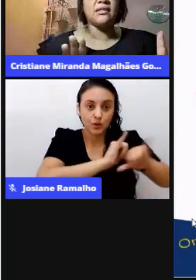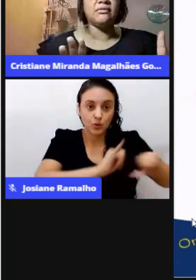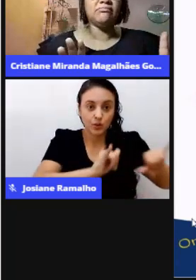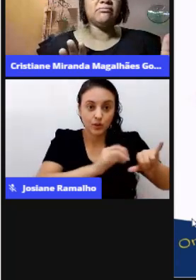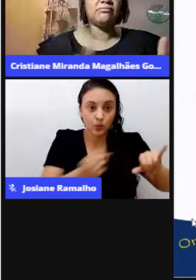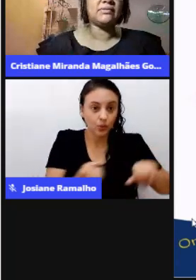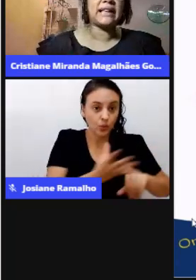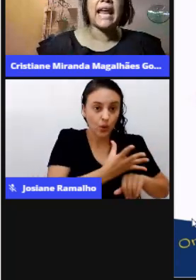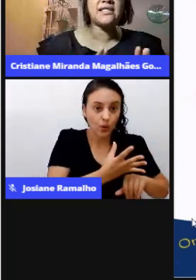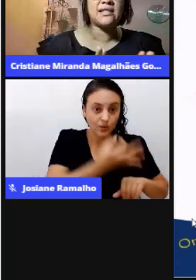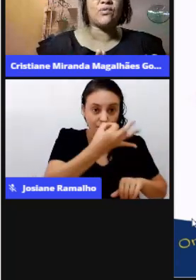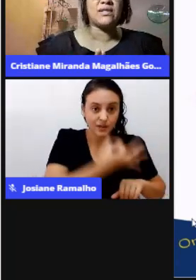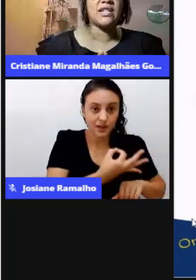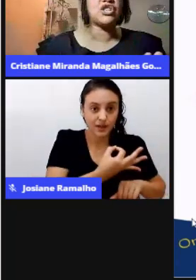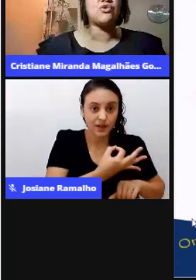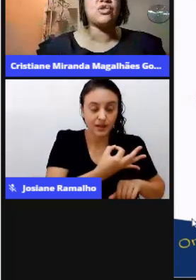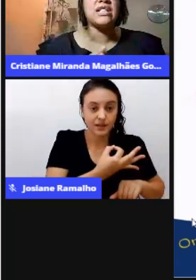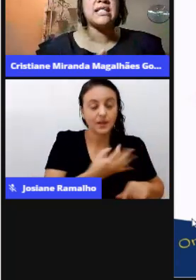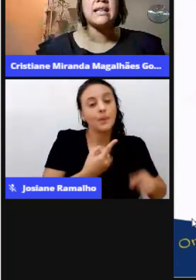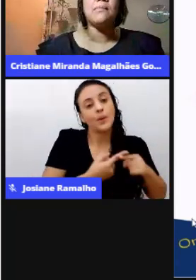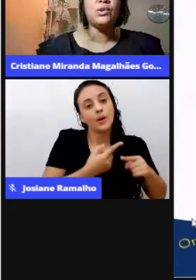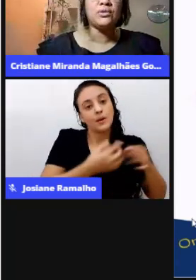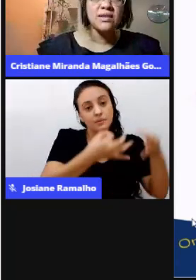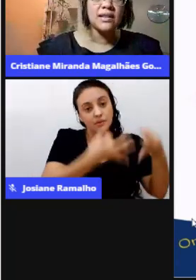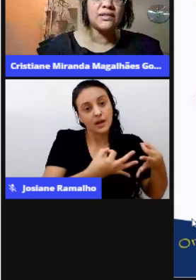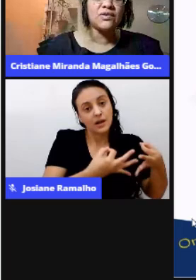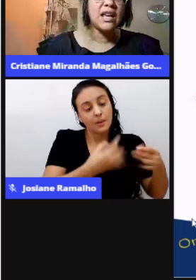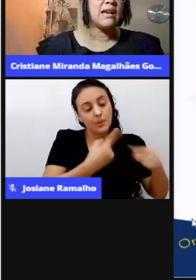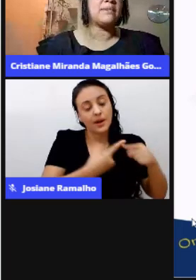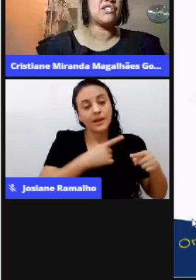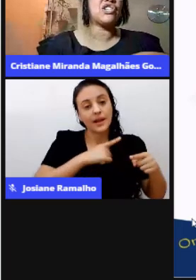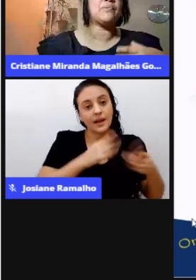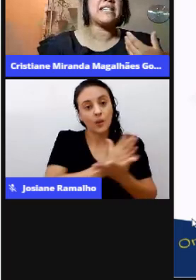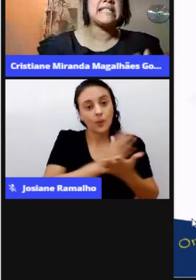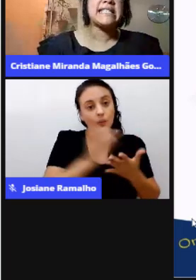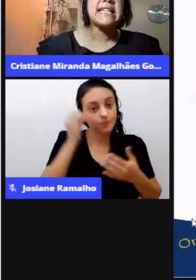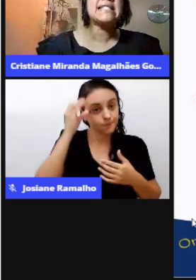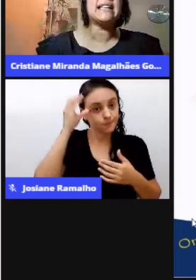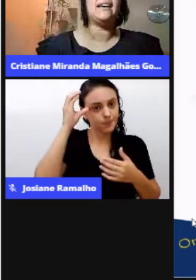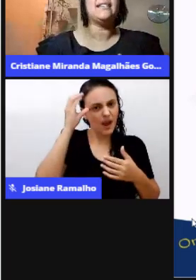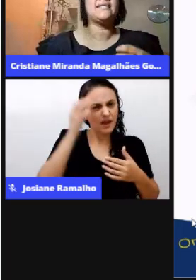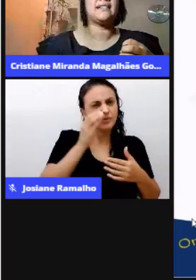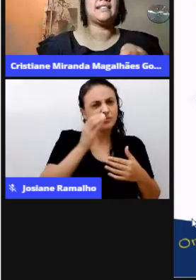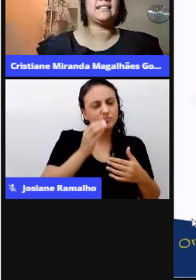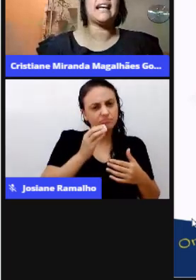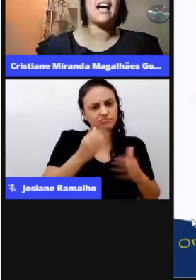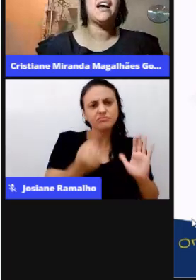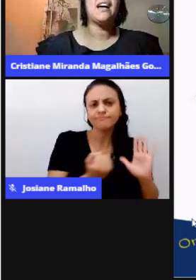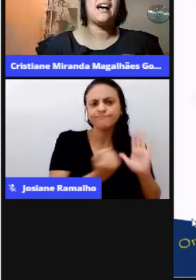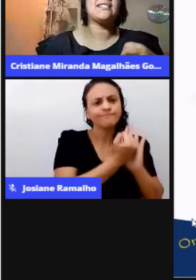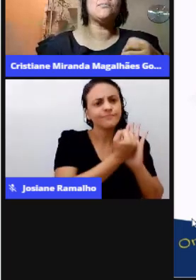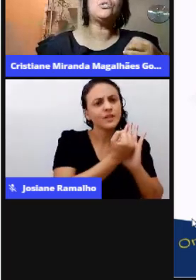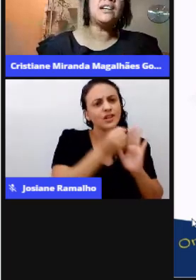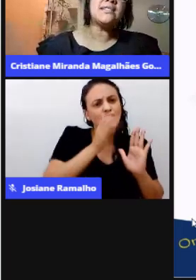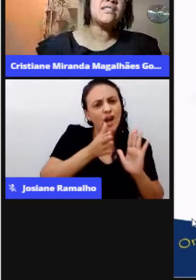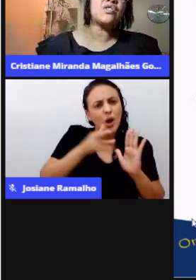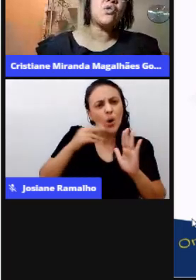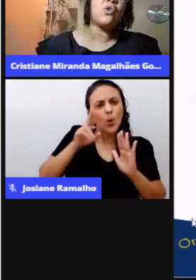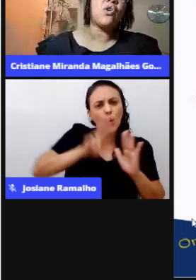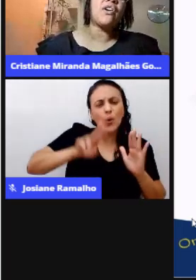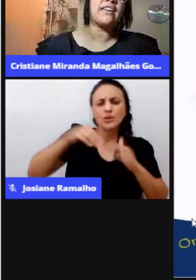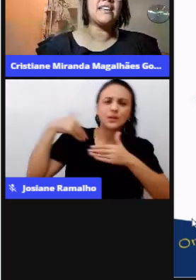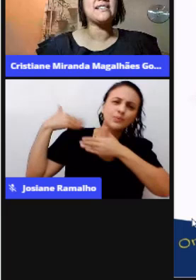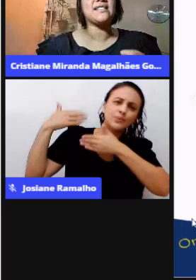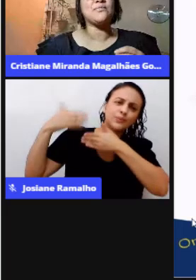que são clássicos, que a gente utiliza há muitos anos, mas a gente precisa se atentar às mudanças